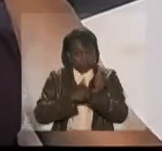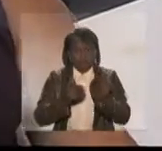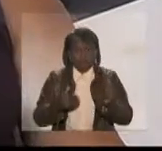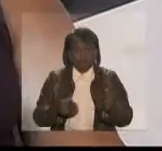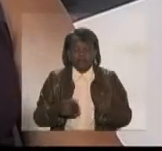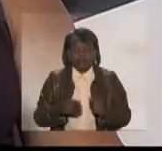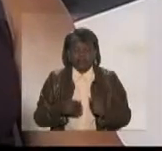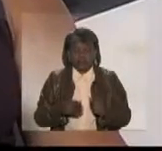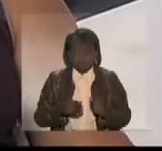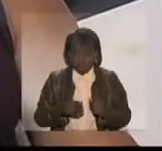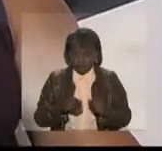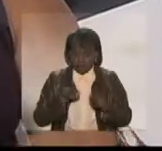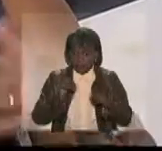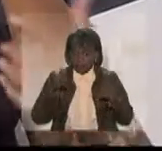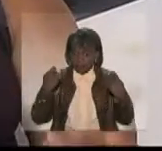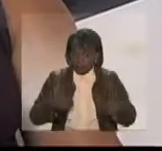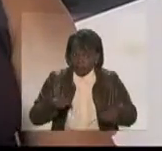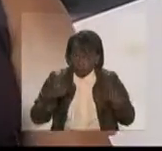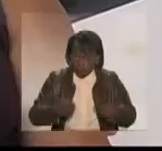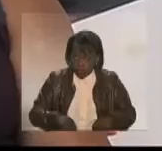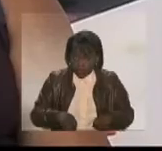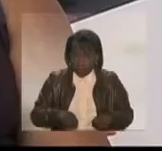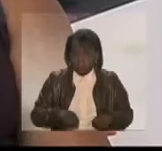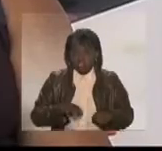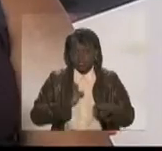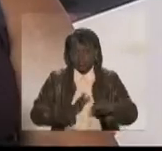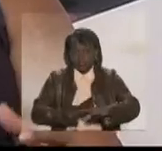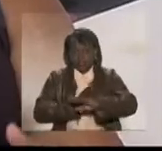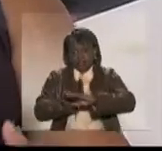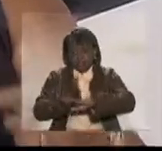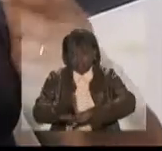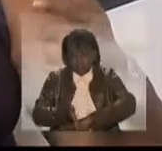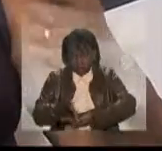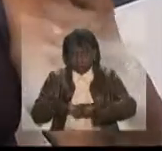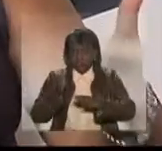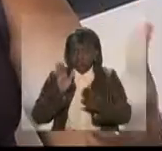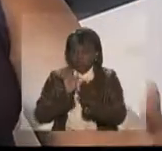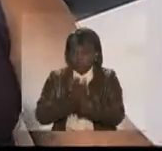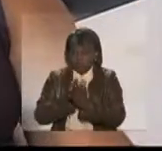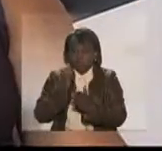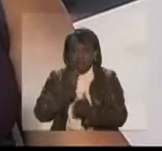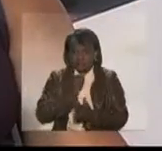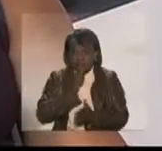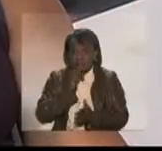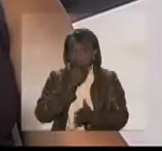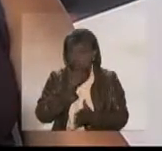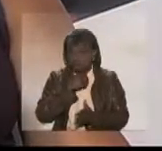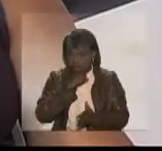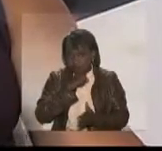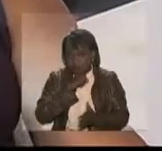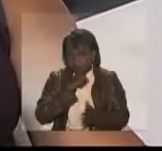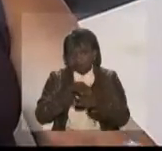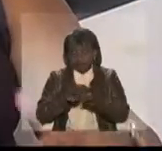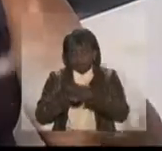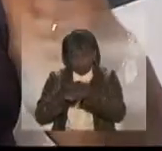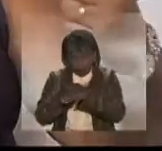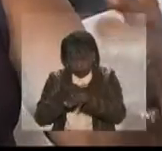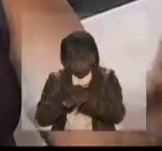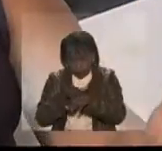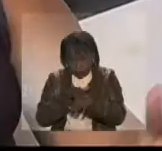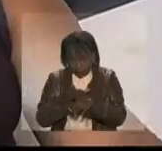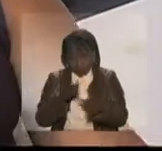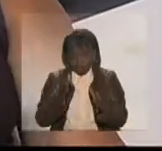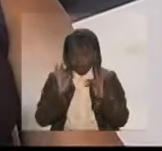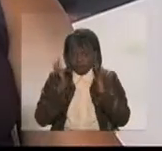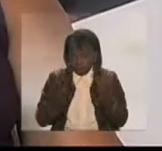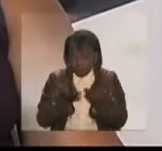sigilosa, e se houver necessidade, nós vamos até os pais. E daí vamos